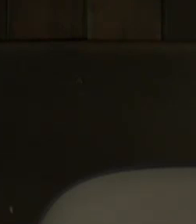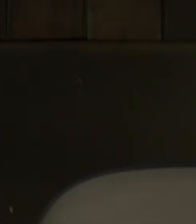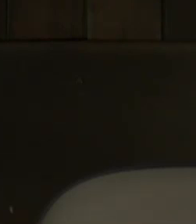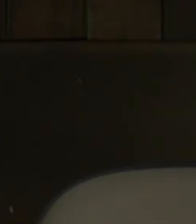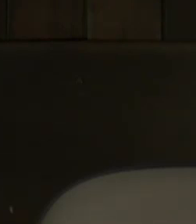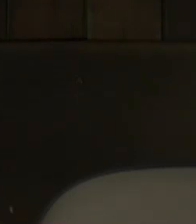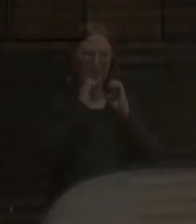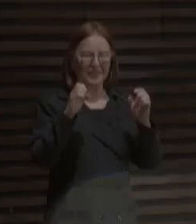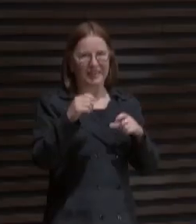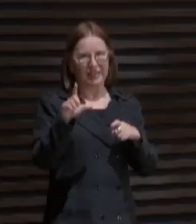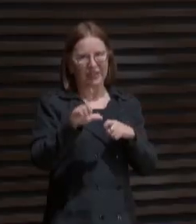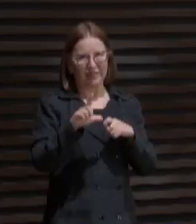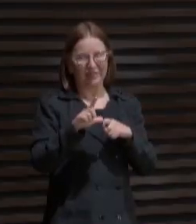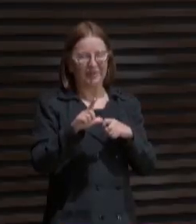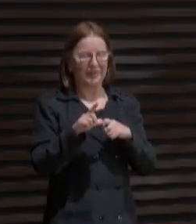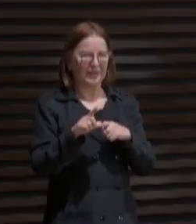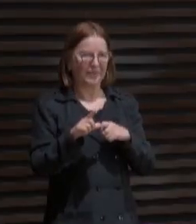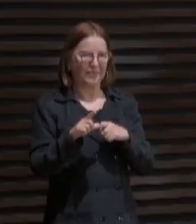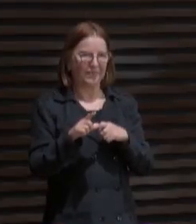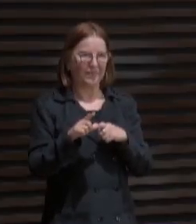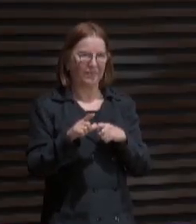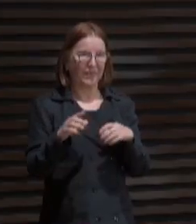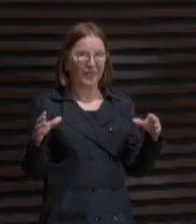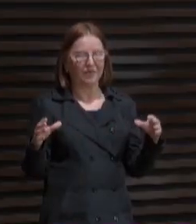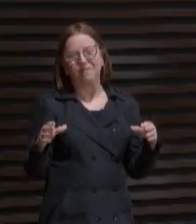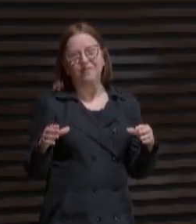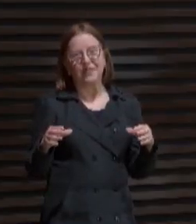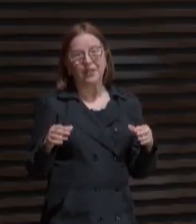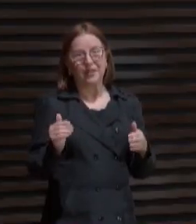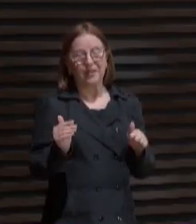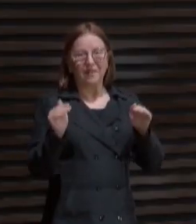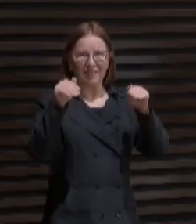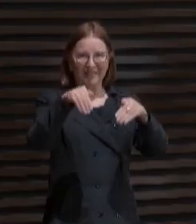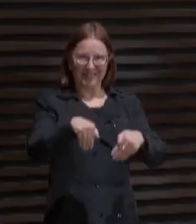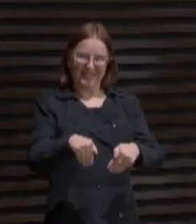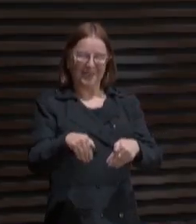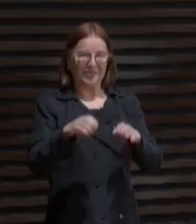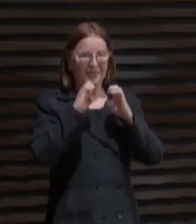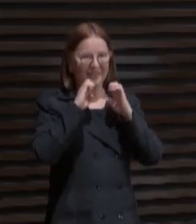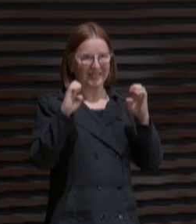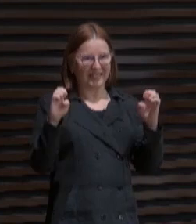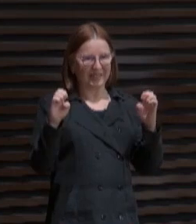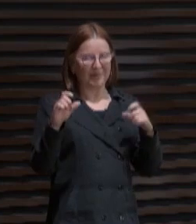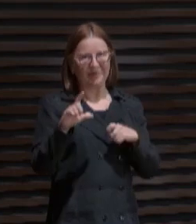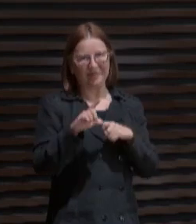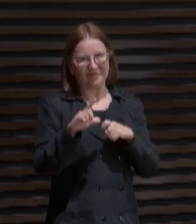segundo Lucas. É o arremate final do Evangelho segundo